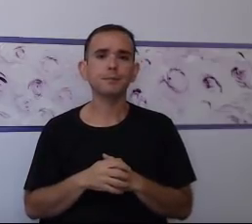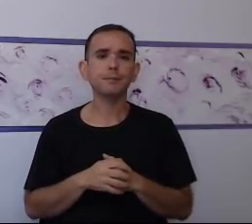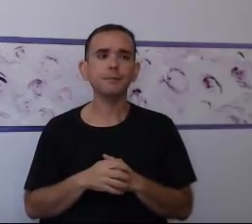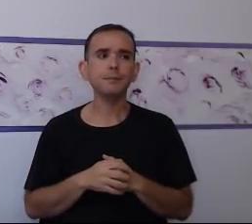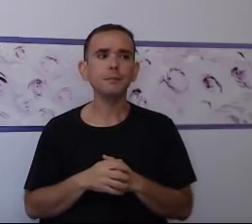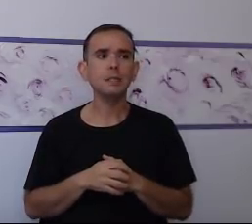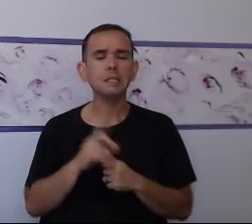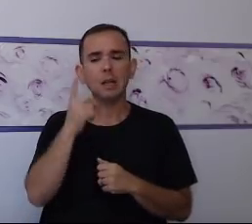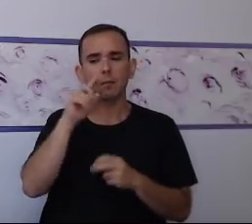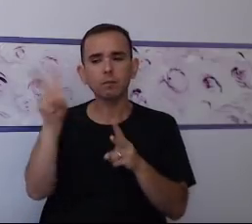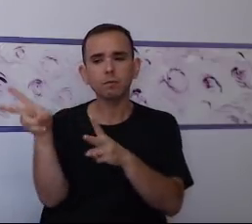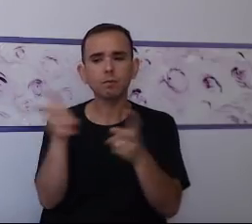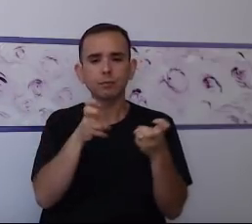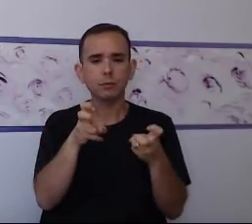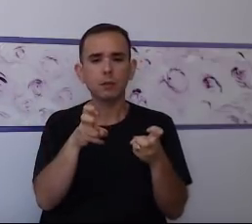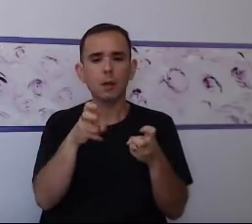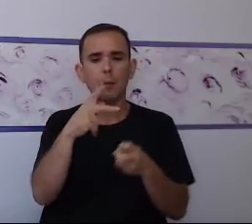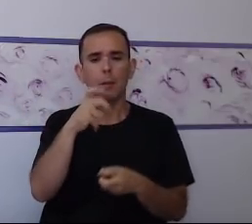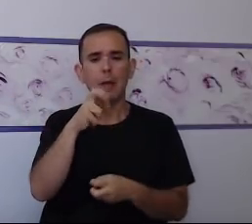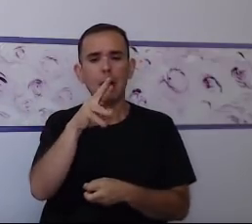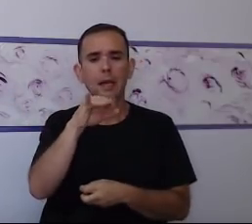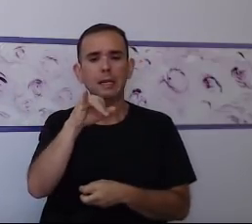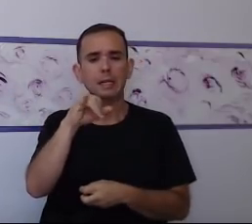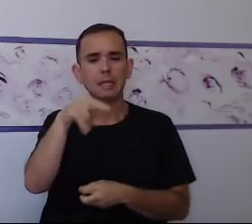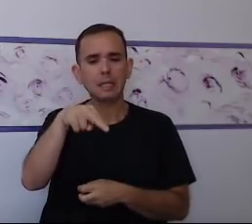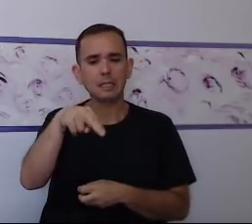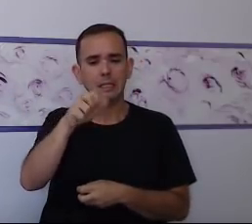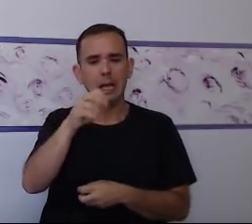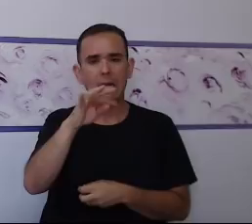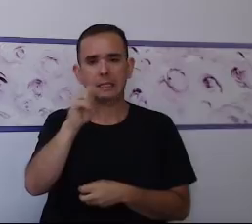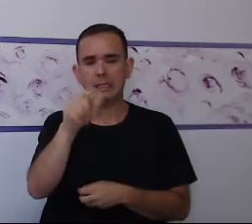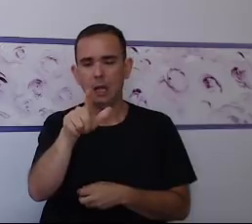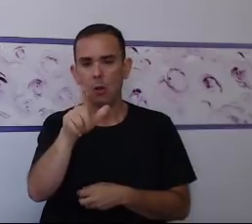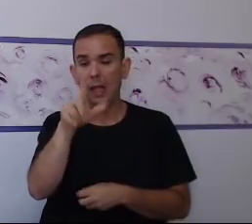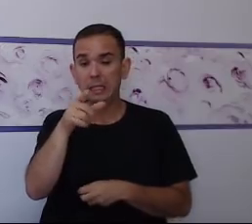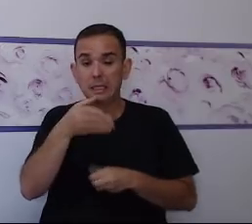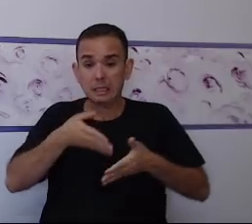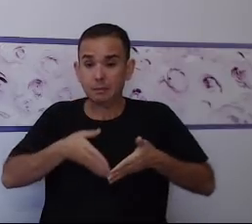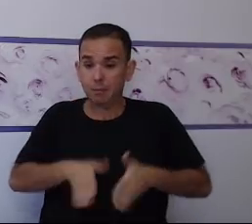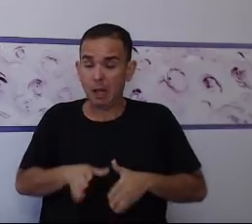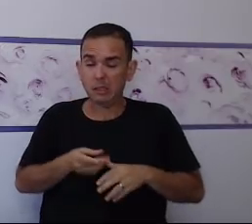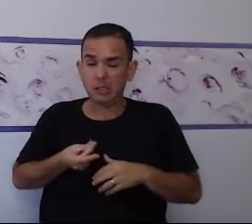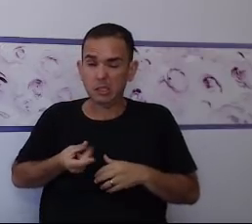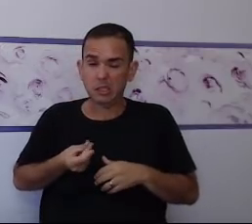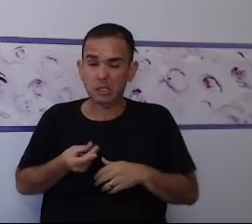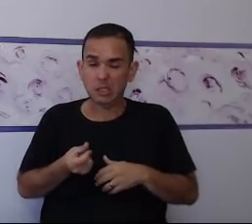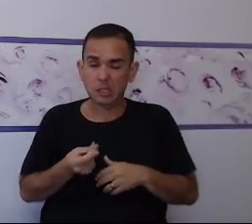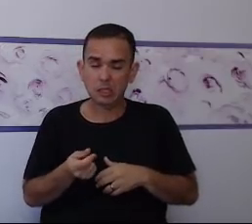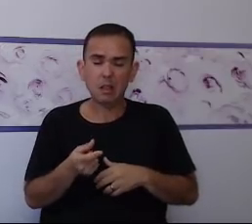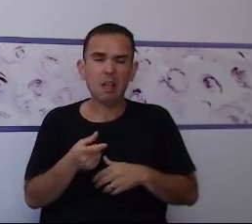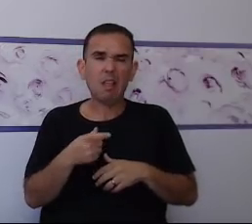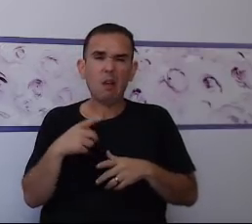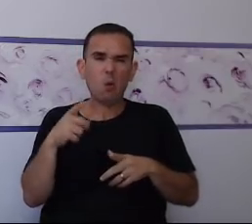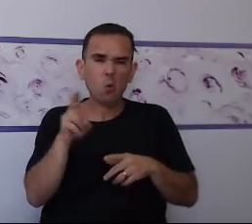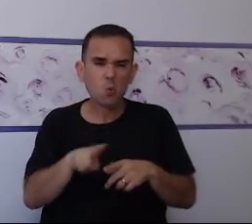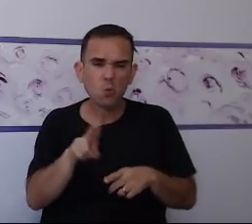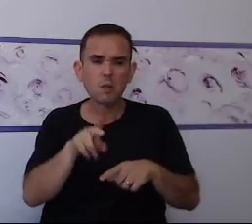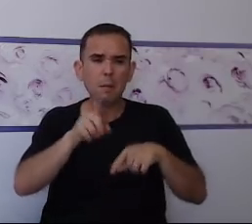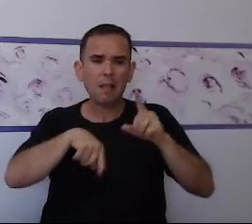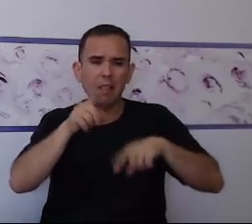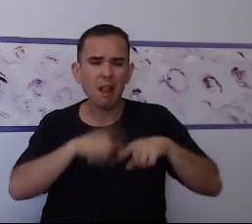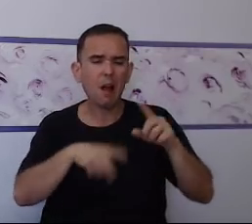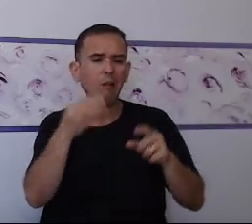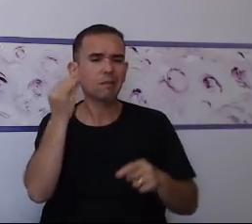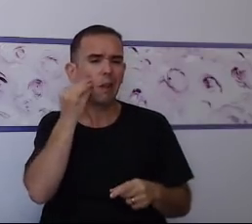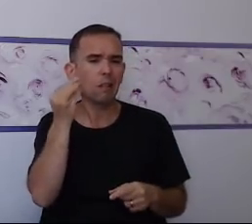Então, já puxando o gancho do perinatal, então, esse parto prolongado, muitas vezes tem tentativa de fórceps. Então, essa